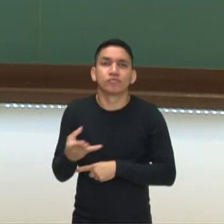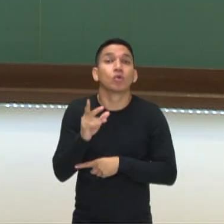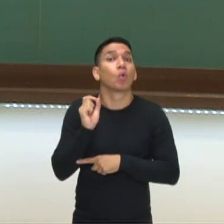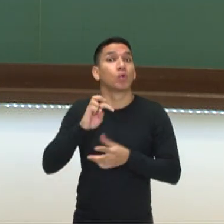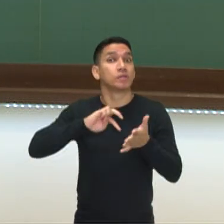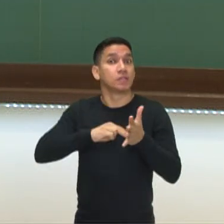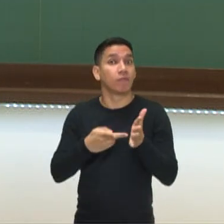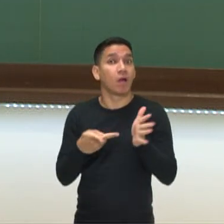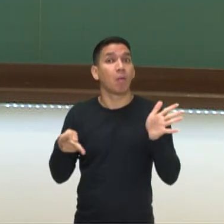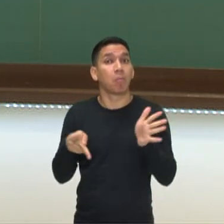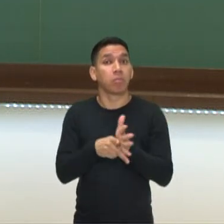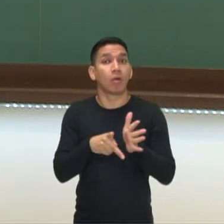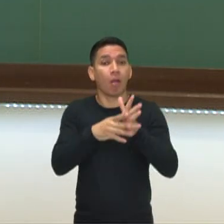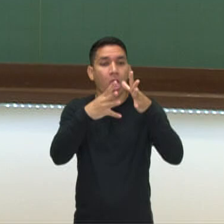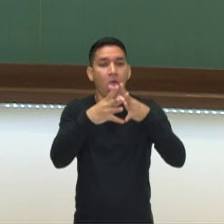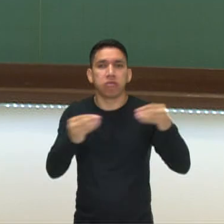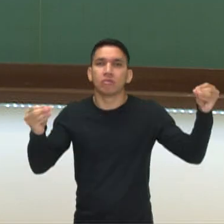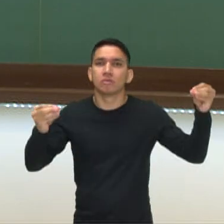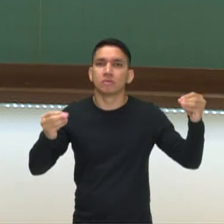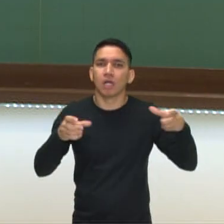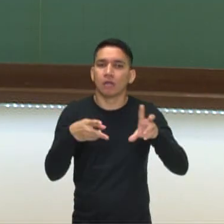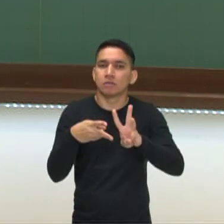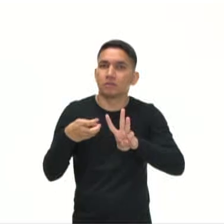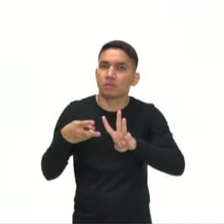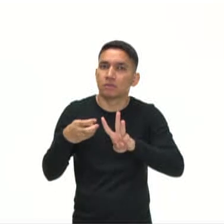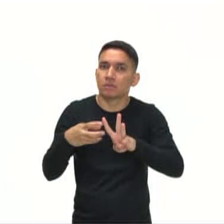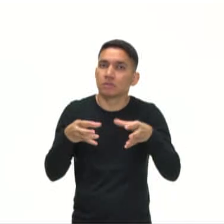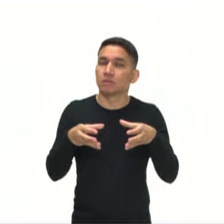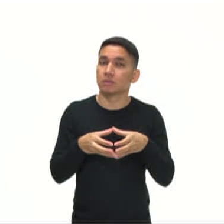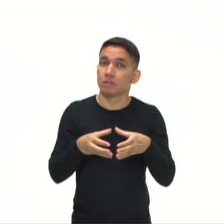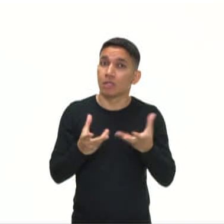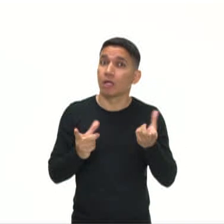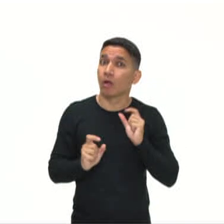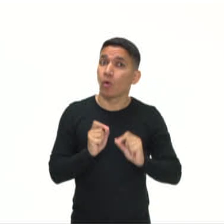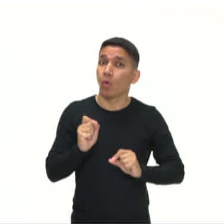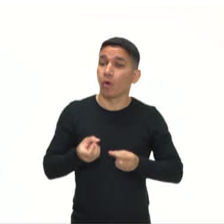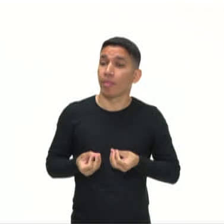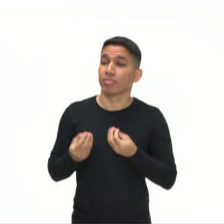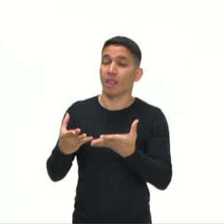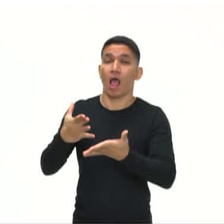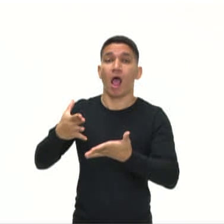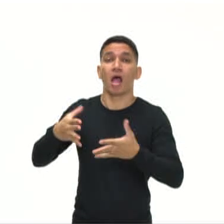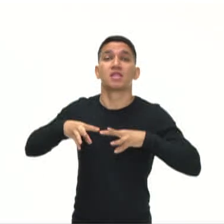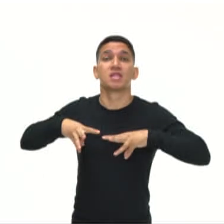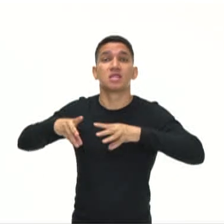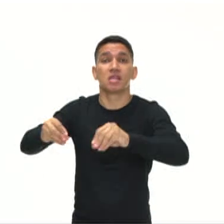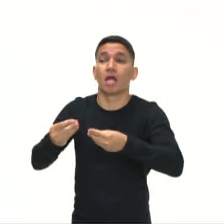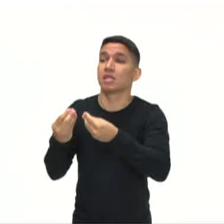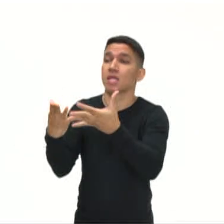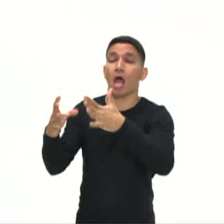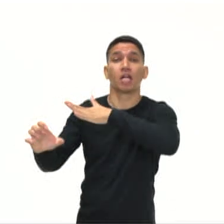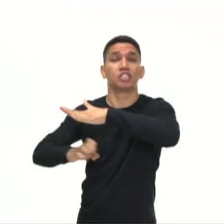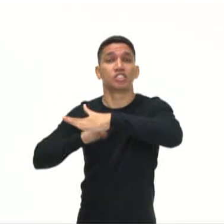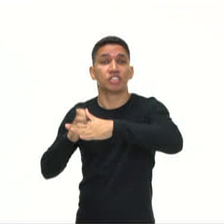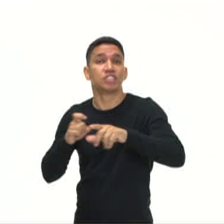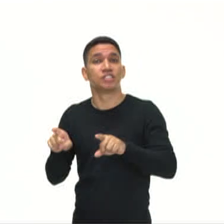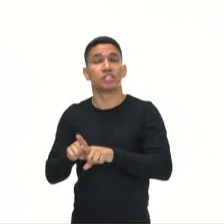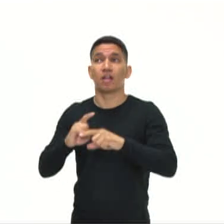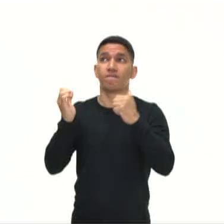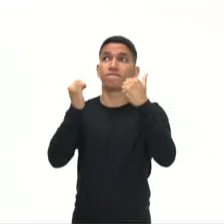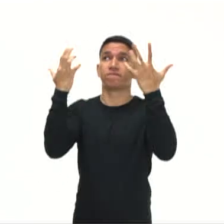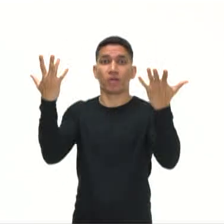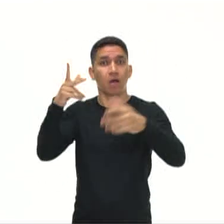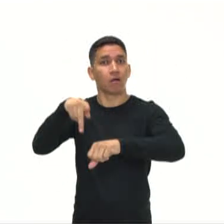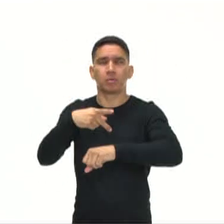significar a dissolução das comunidades indígenas, colocando as terras à disposição de grandes proprietários e empresas estrangeiras.